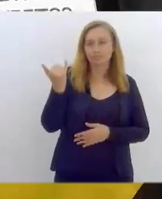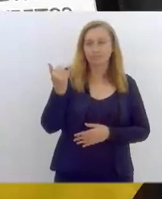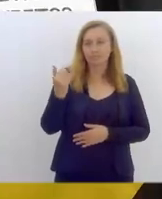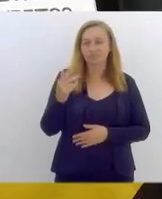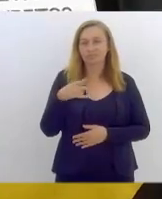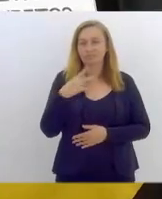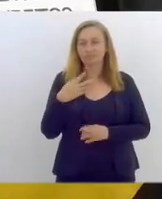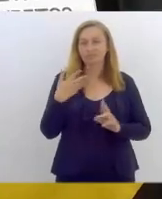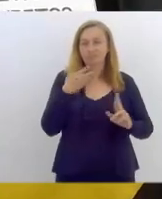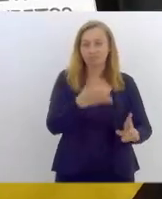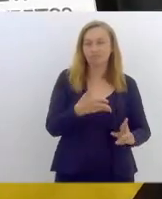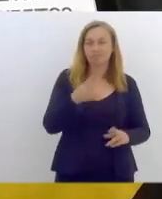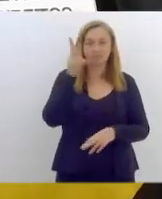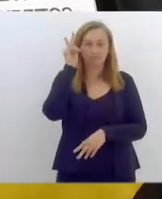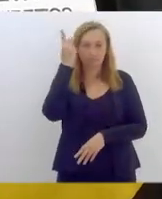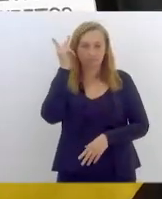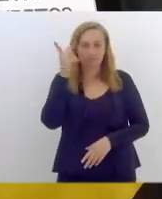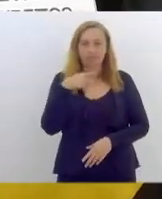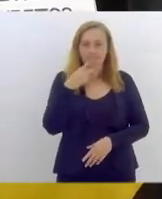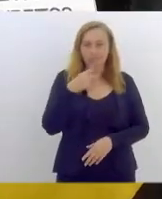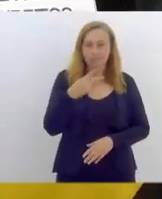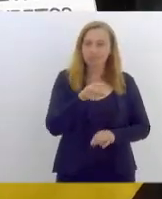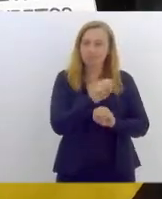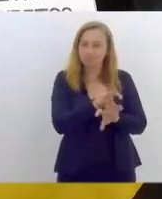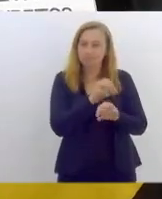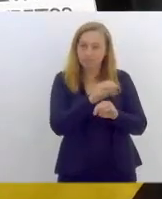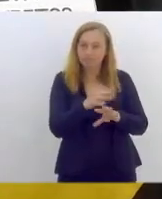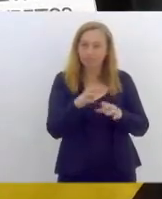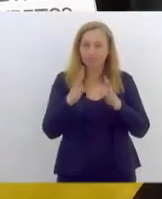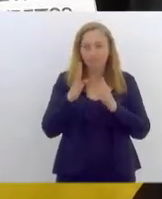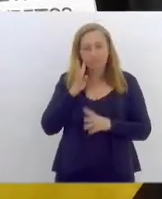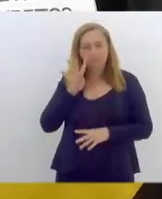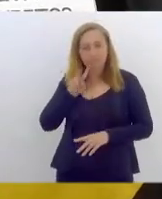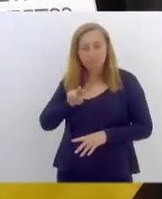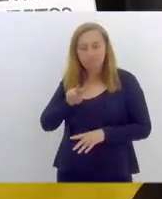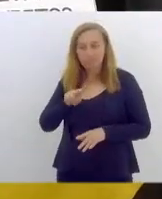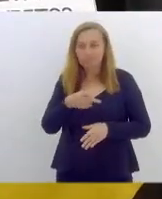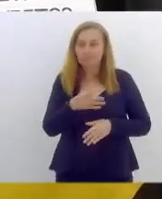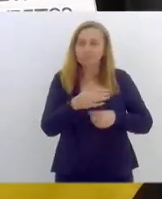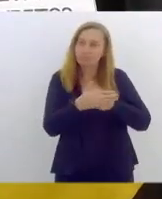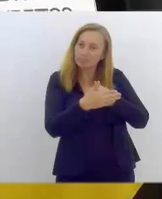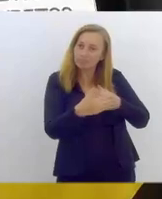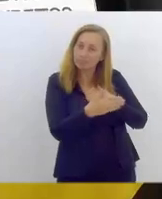uma referência a essa história e dizer que a educação precisa ser olhada de outra maneira. E